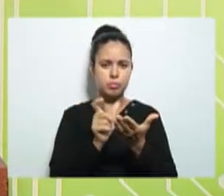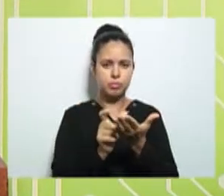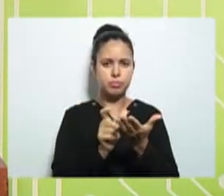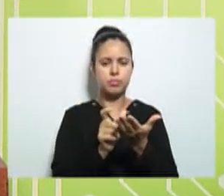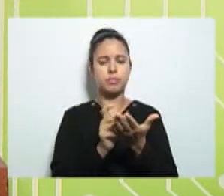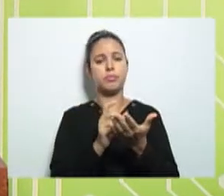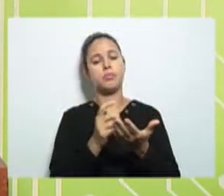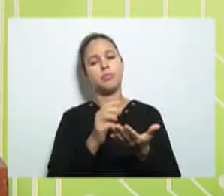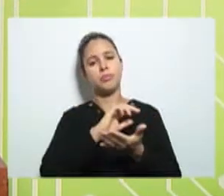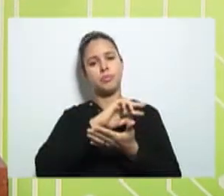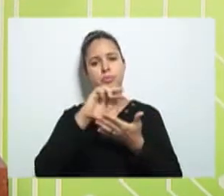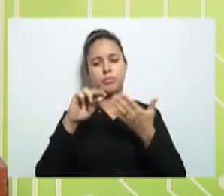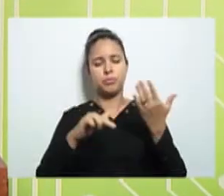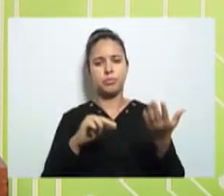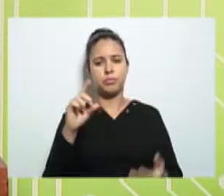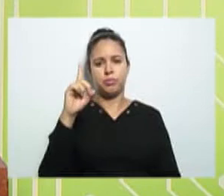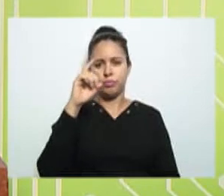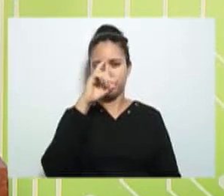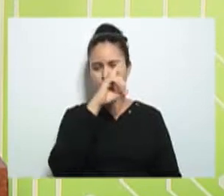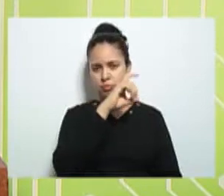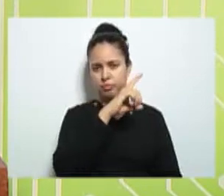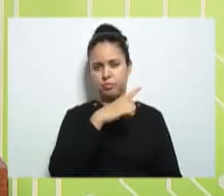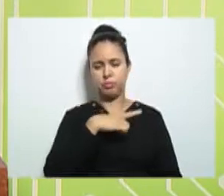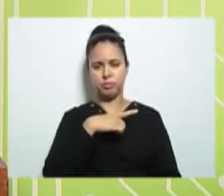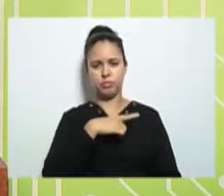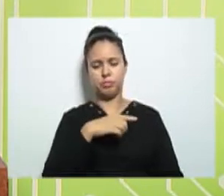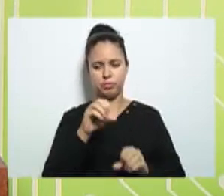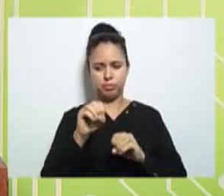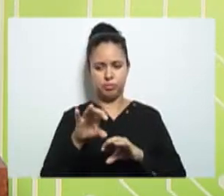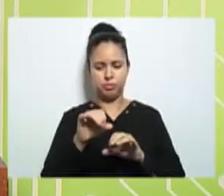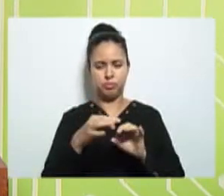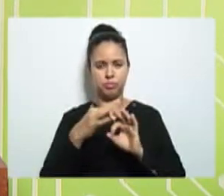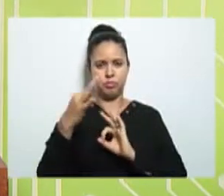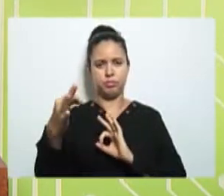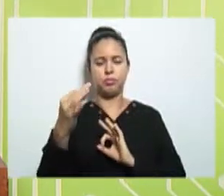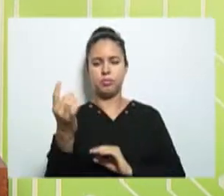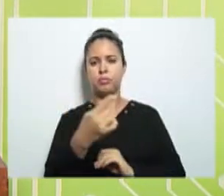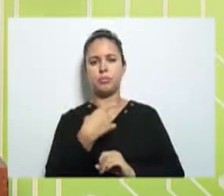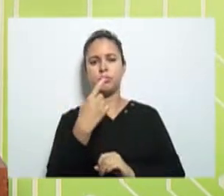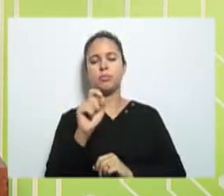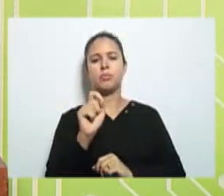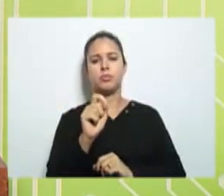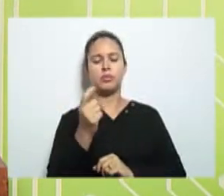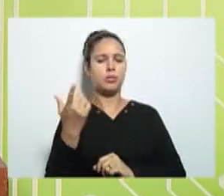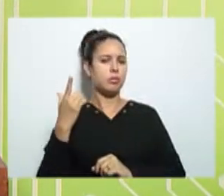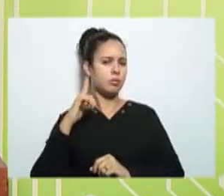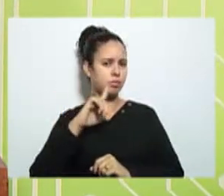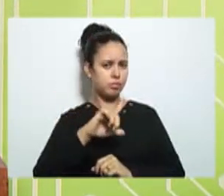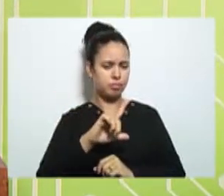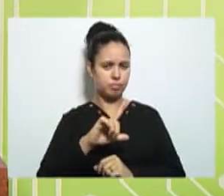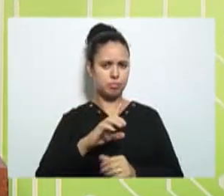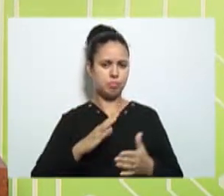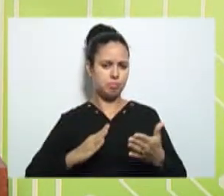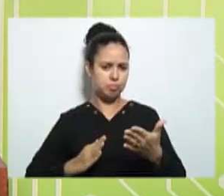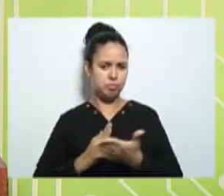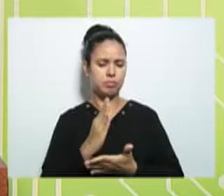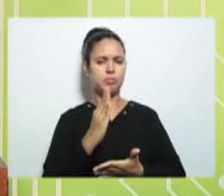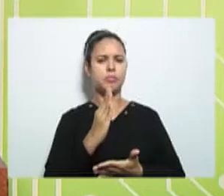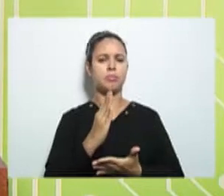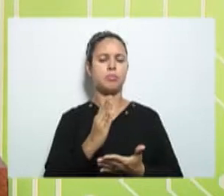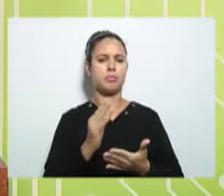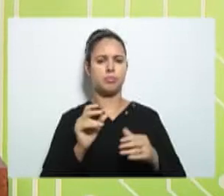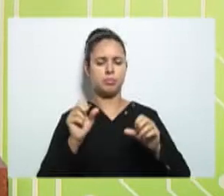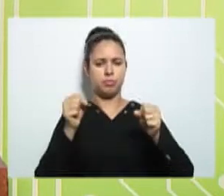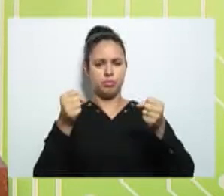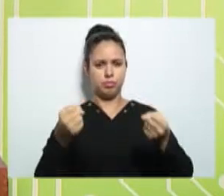as dificuldades que a gente tem na educação à distância, tá, gente? O que cabe a nós? Tentar superar cada uma delas, assim como a gente tem várias dificuldades